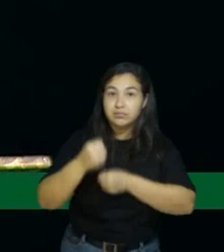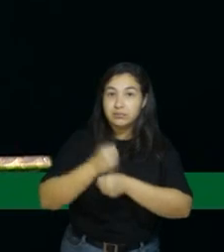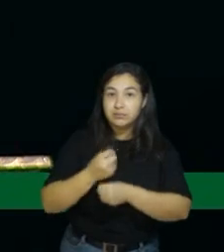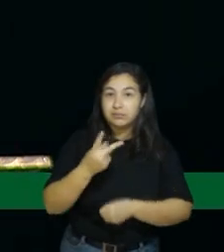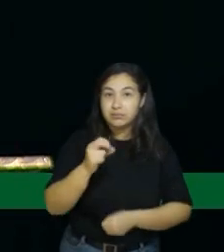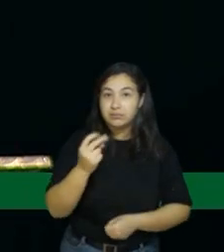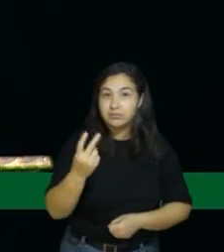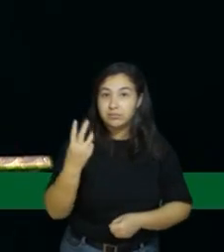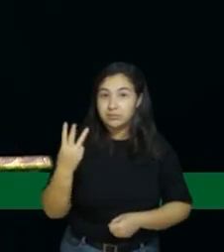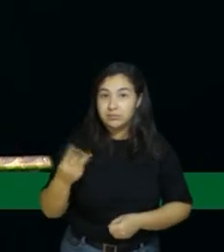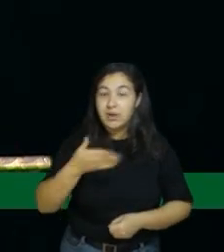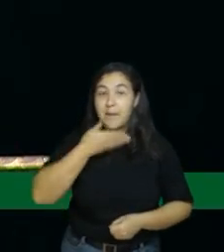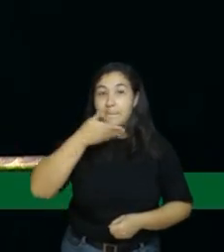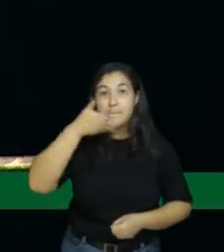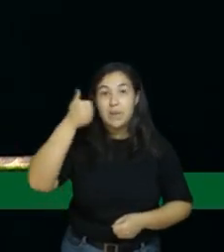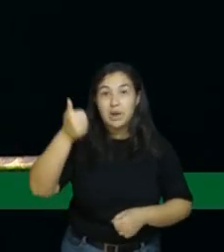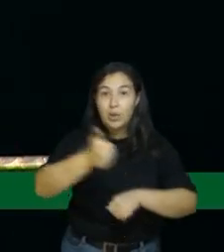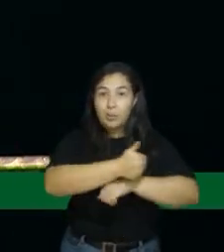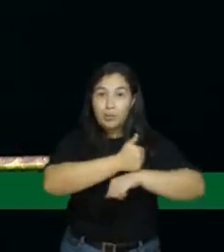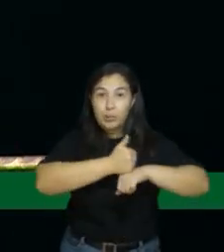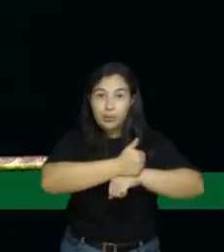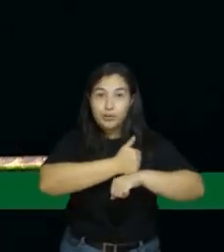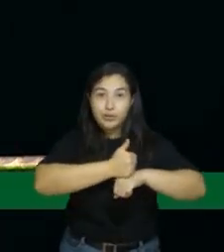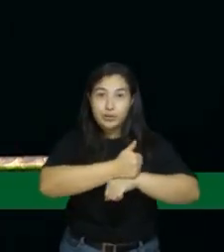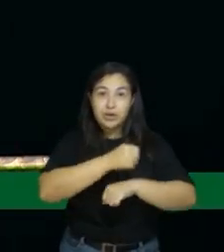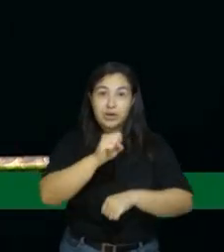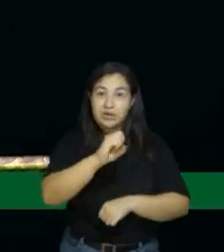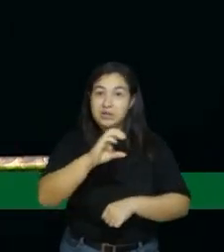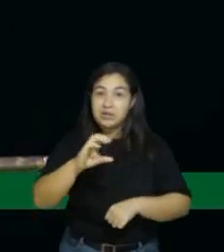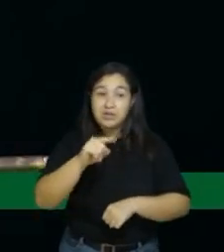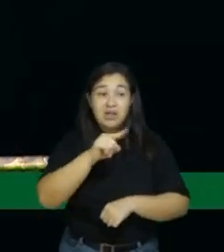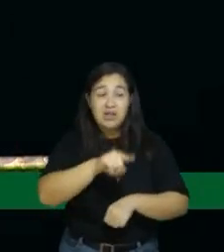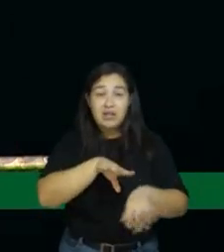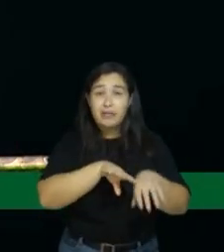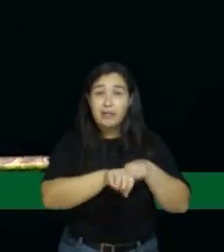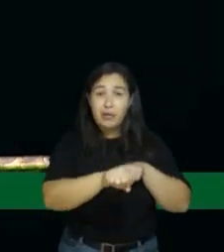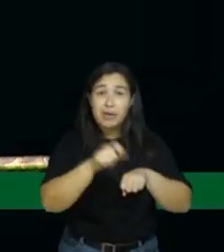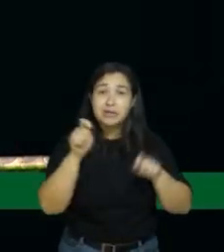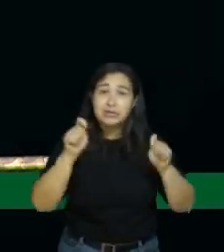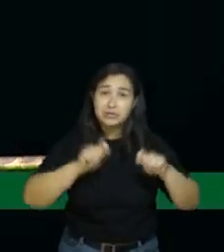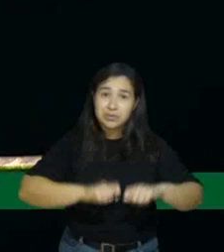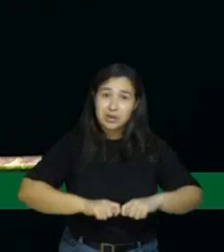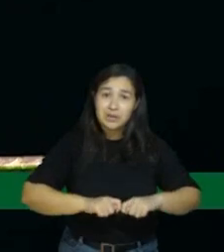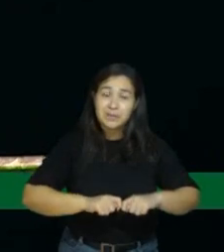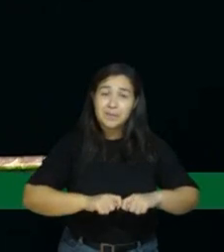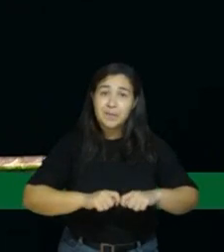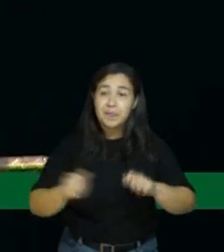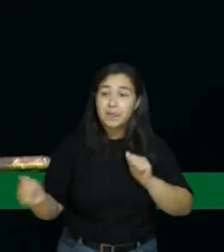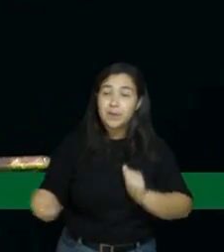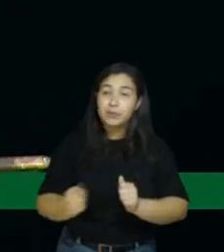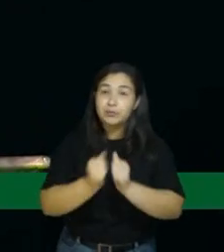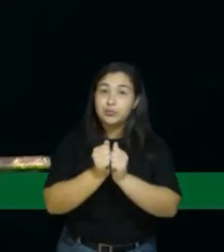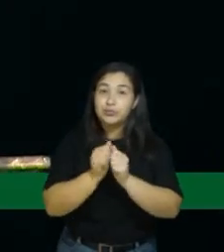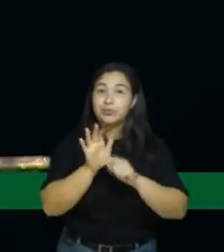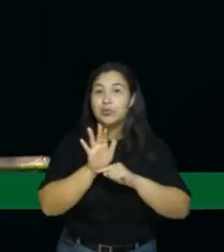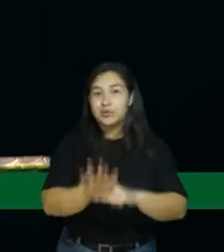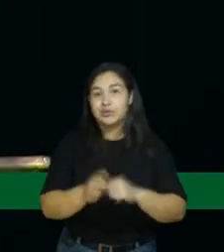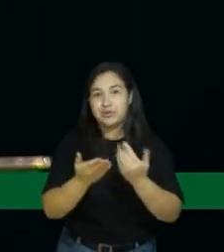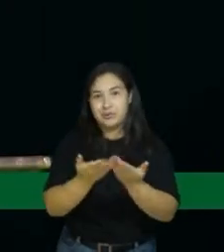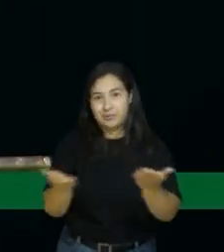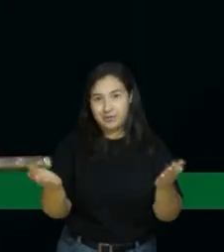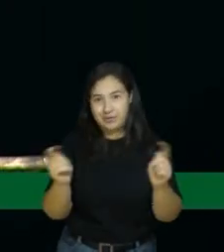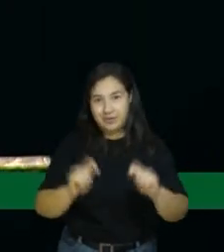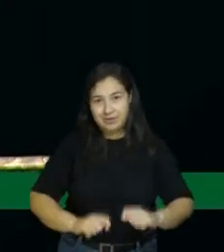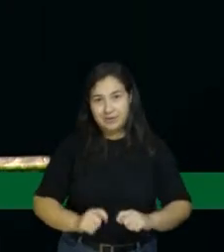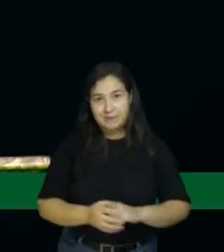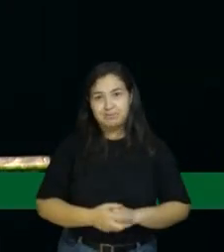maiores e melhores profissionais de Santa Catarina e do do Brasil em conjunto com a gente para ajudar os senhores e as senhoras e os